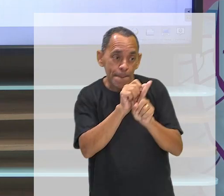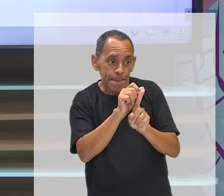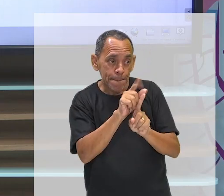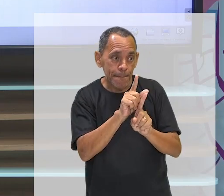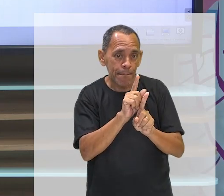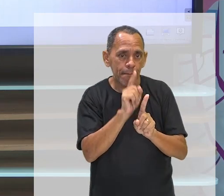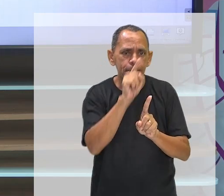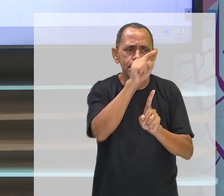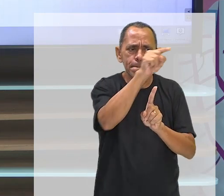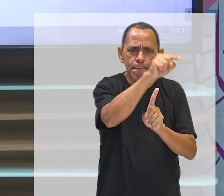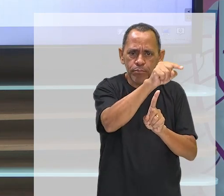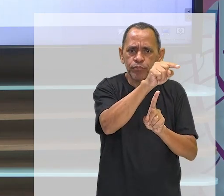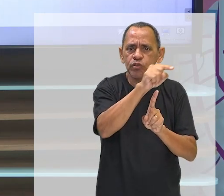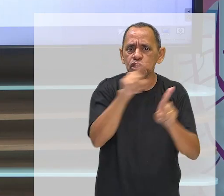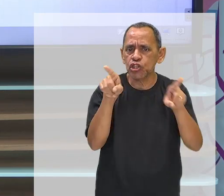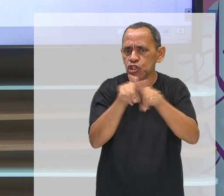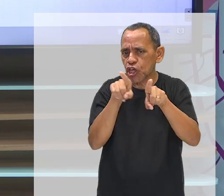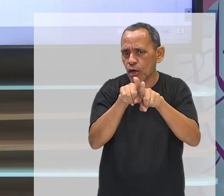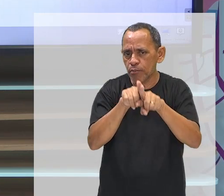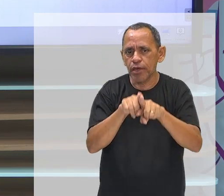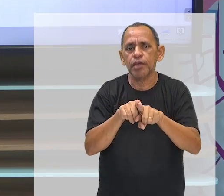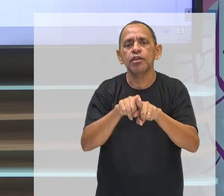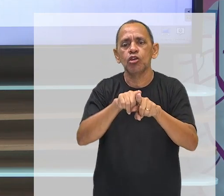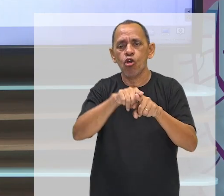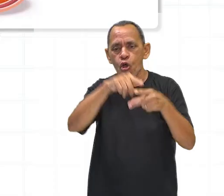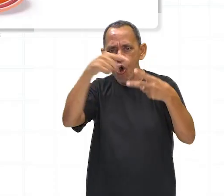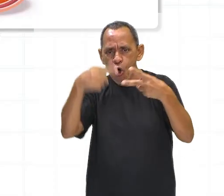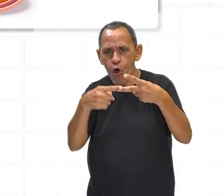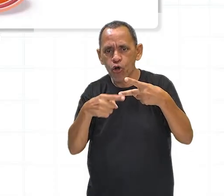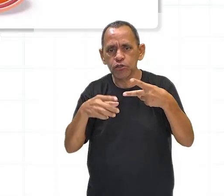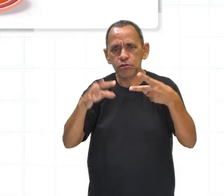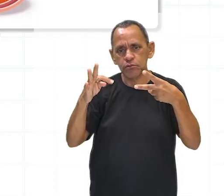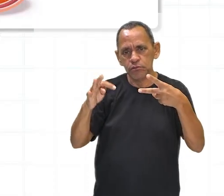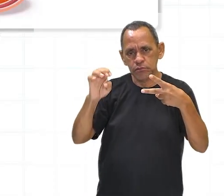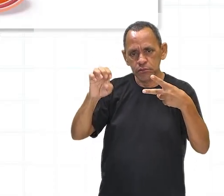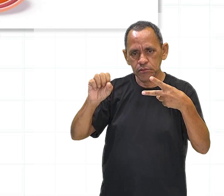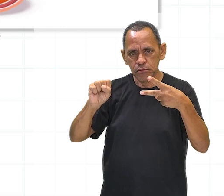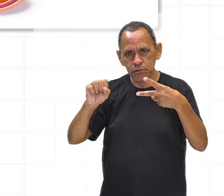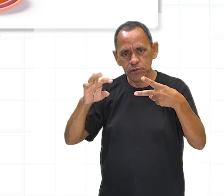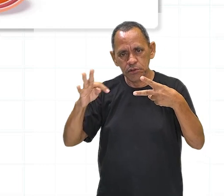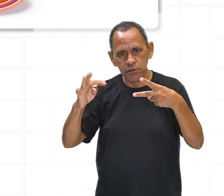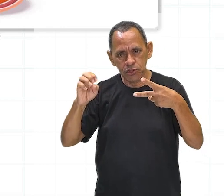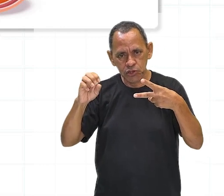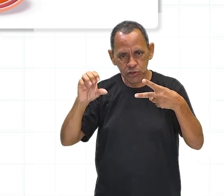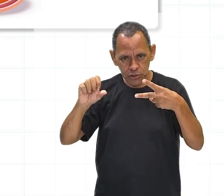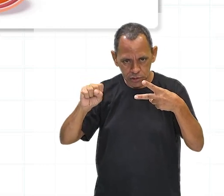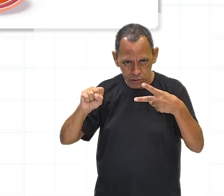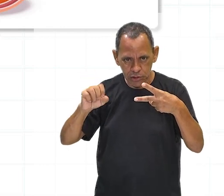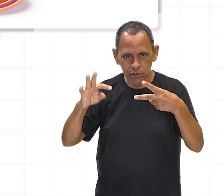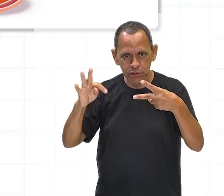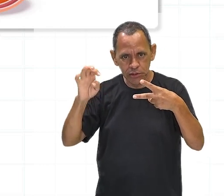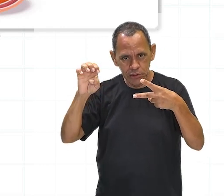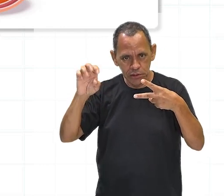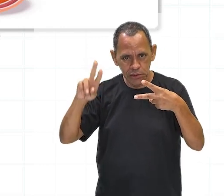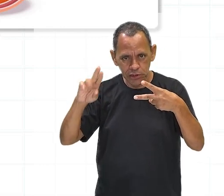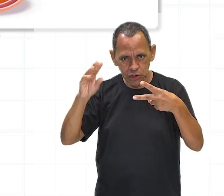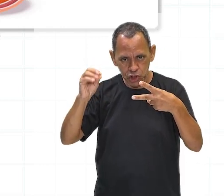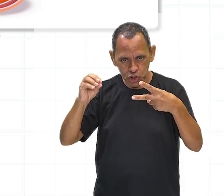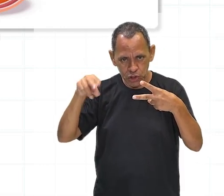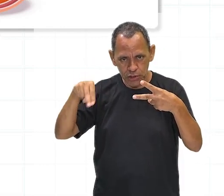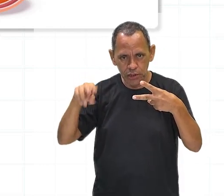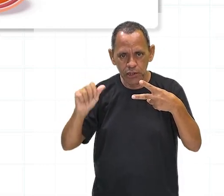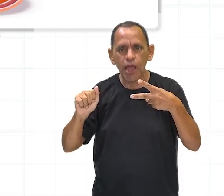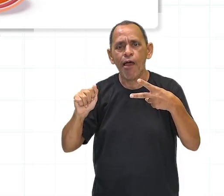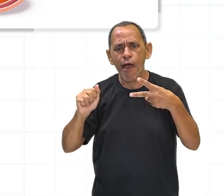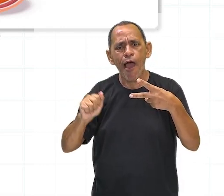as características masculinas, certo? Vamos ver um pouco mais de informações aí na nossa próxima imagem. Esse processo, né, de produção, ali,